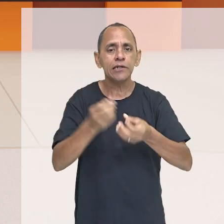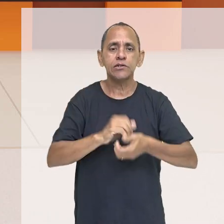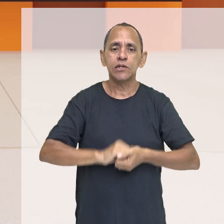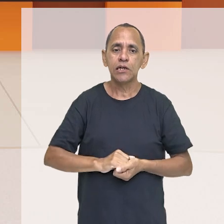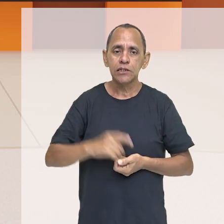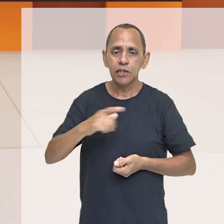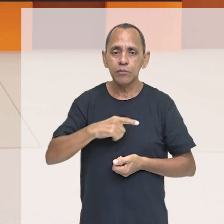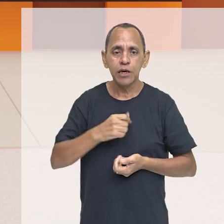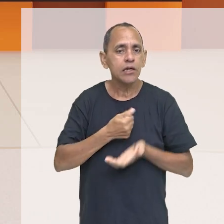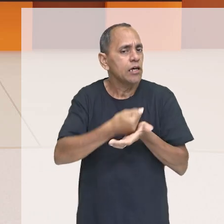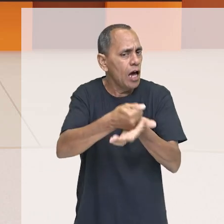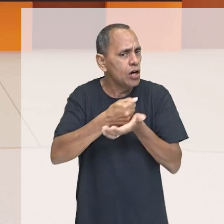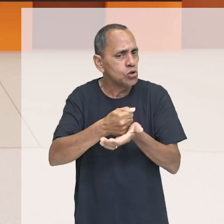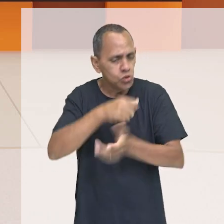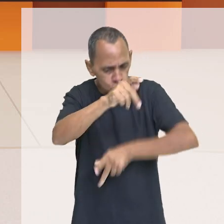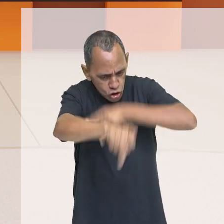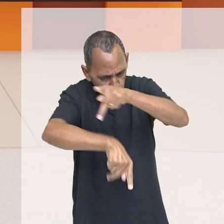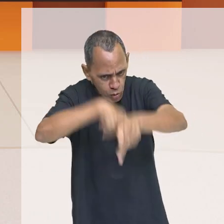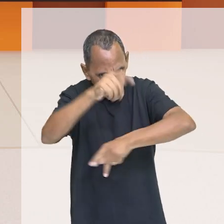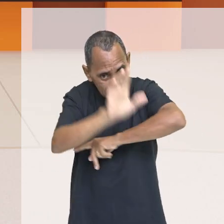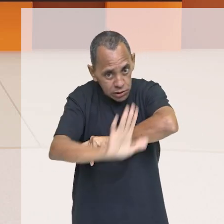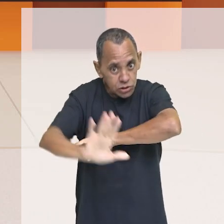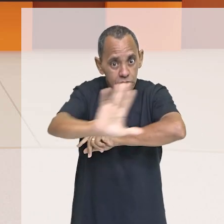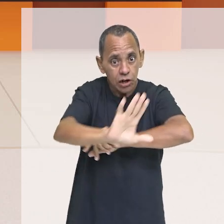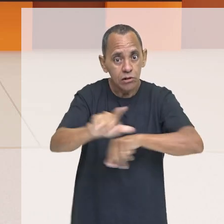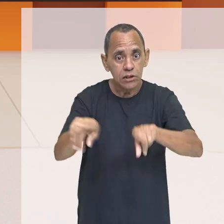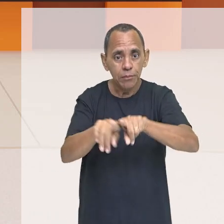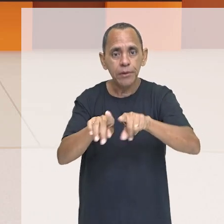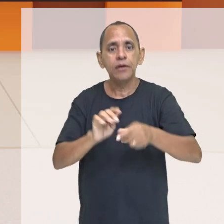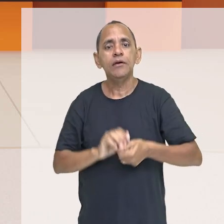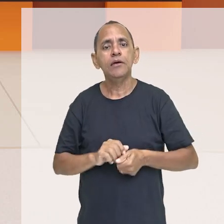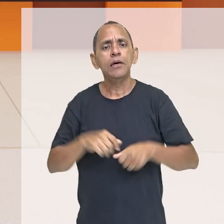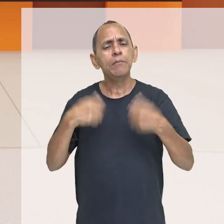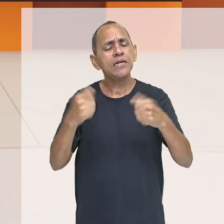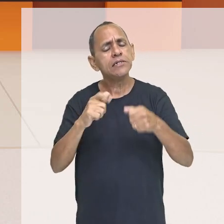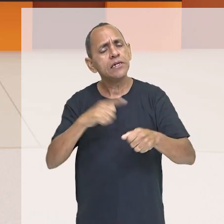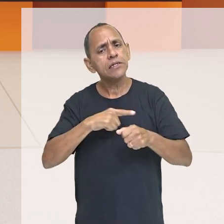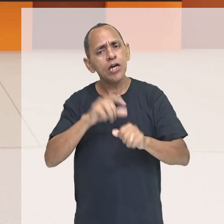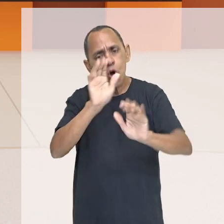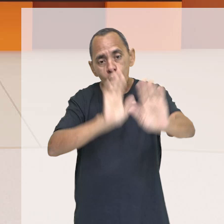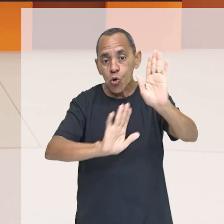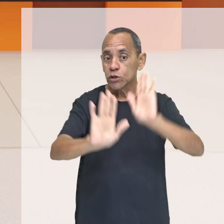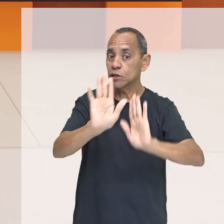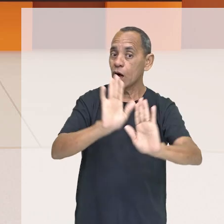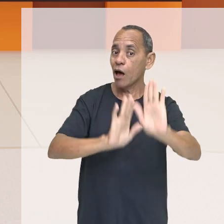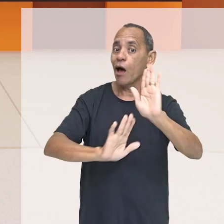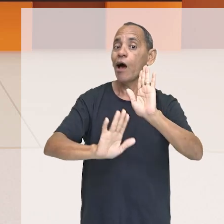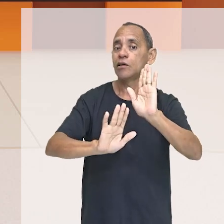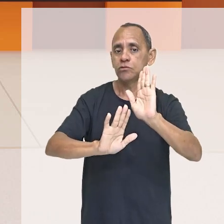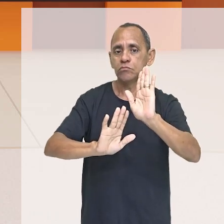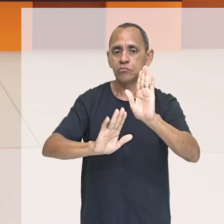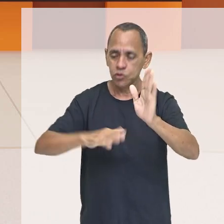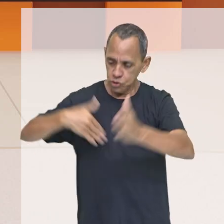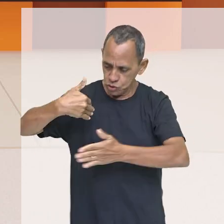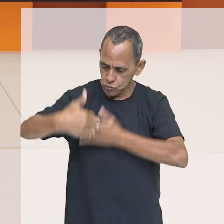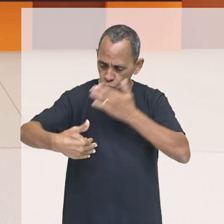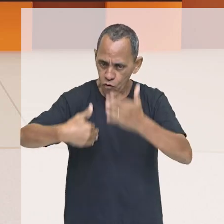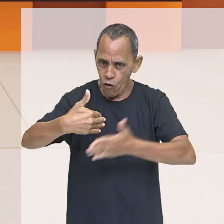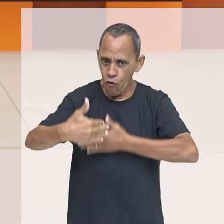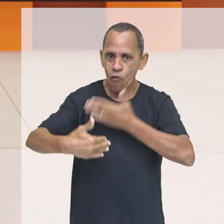a população de um modo geral. Mas aí a gente tem que ter cuidado e desenvolver este